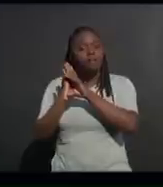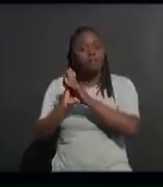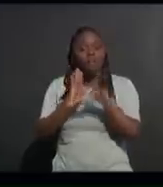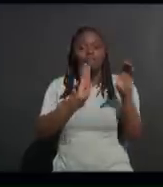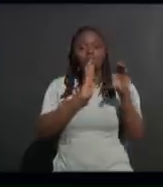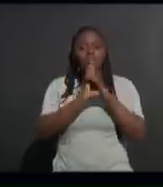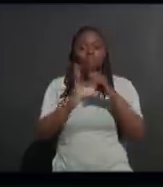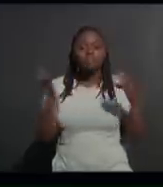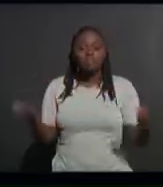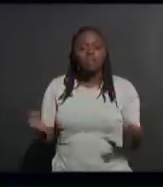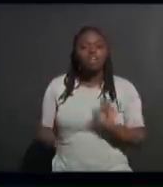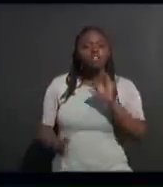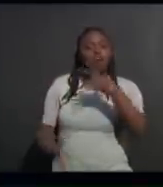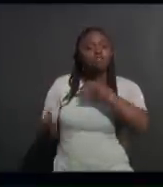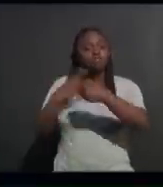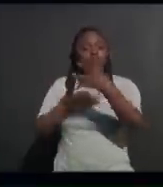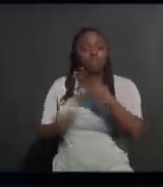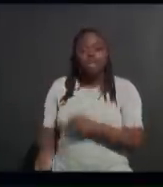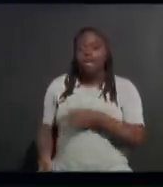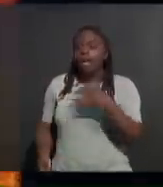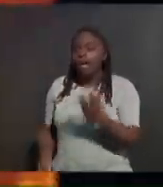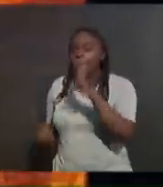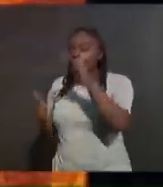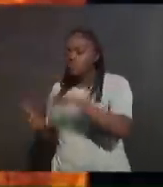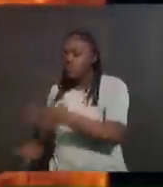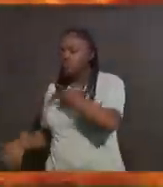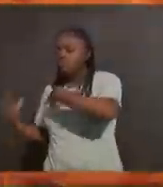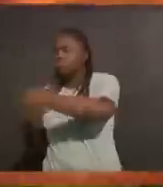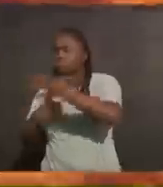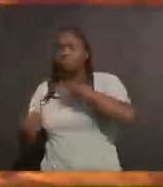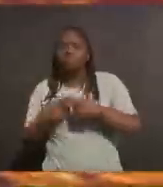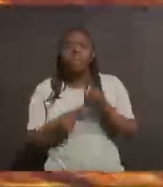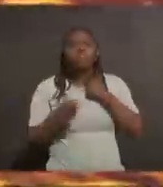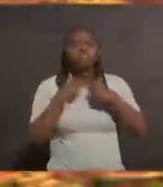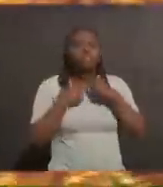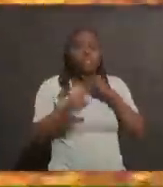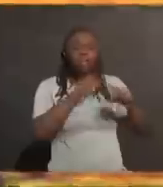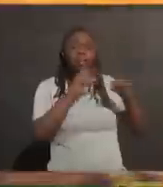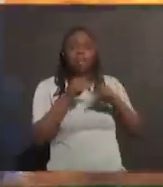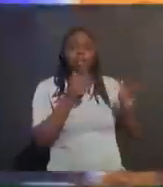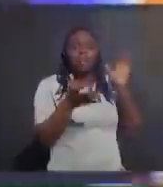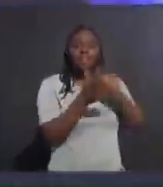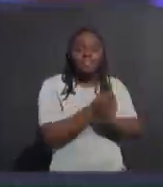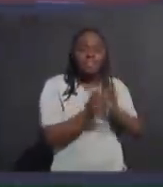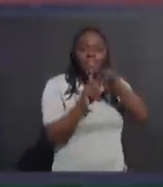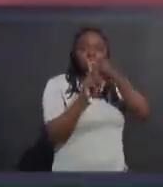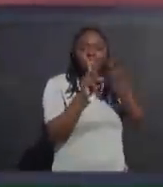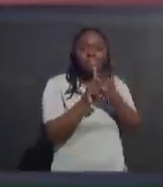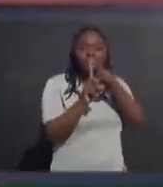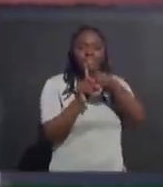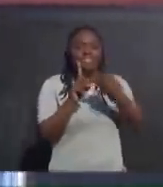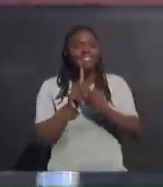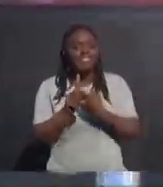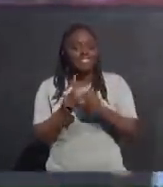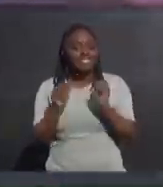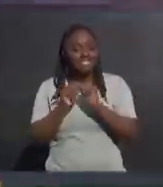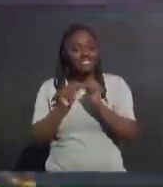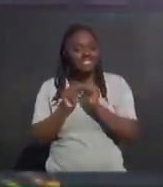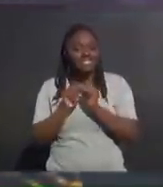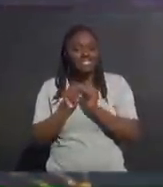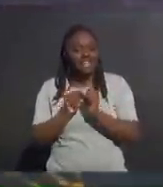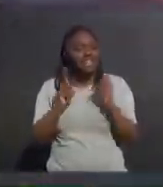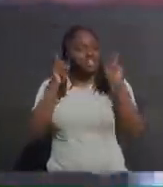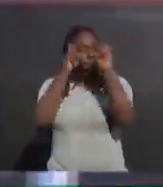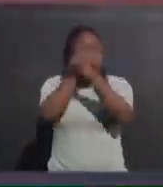genealogia. Fulano gerou fulano, gerou fulano. Dá vontade de sair, casar e fazer uns neném. Se você ler Crônicas, é